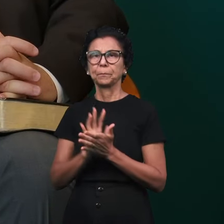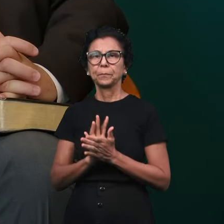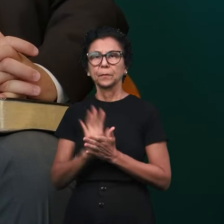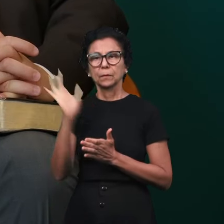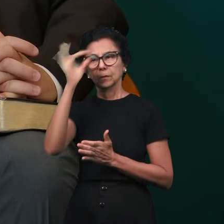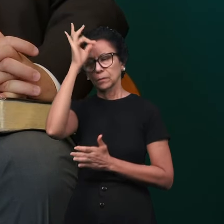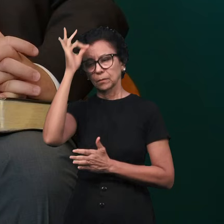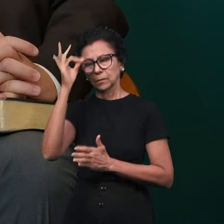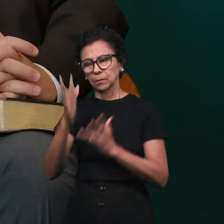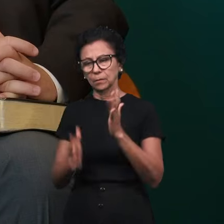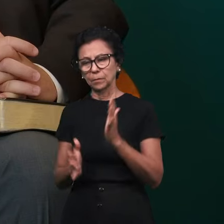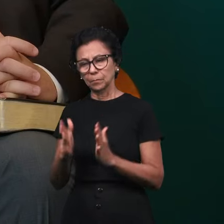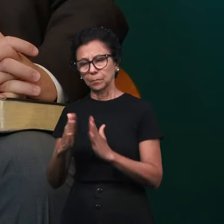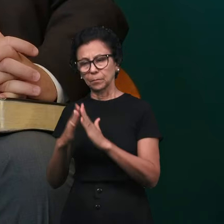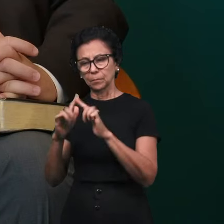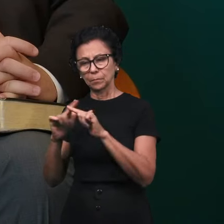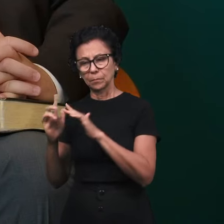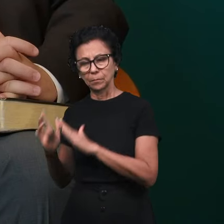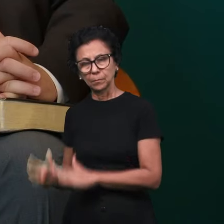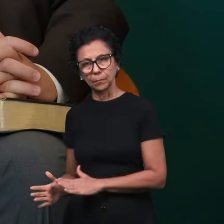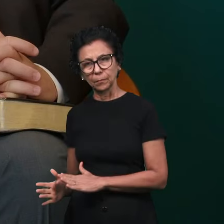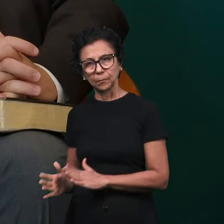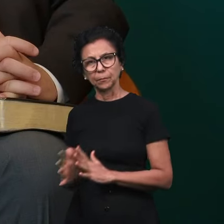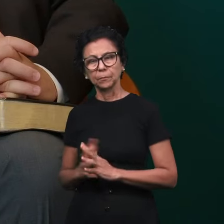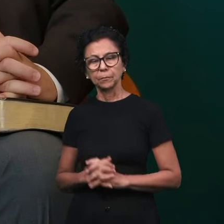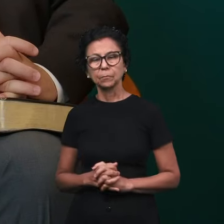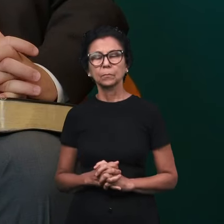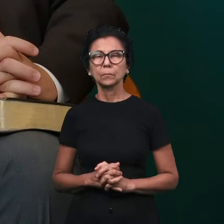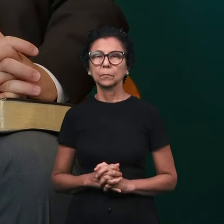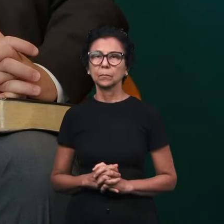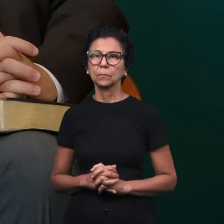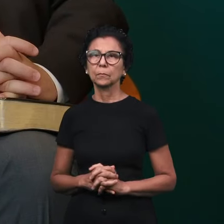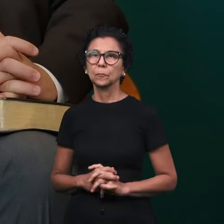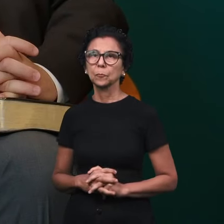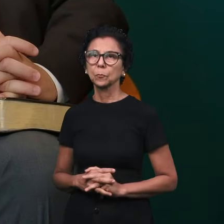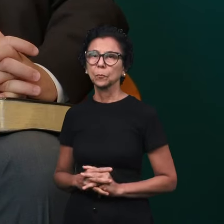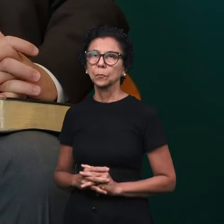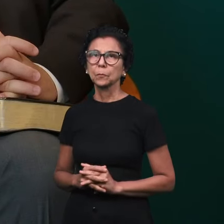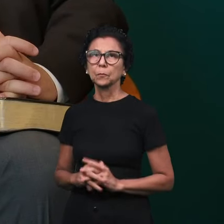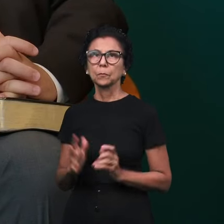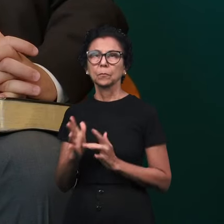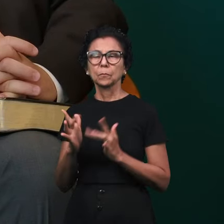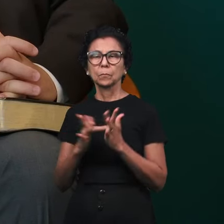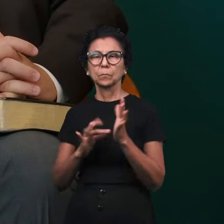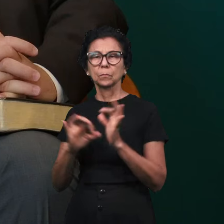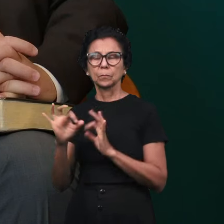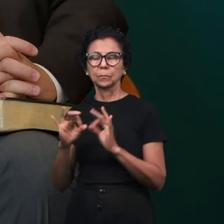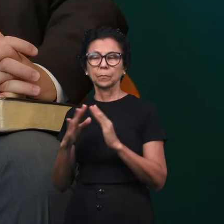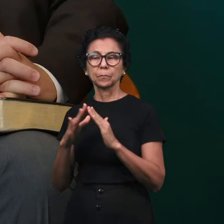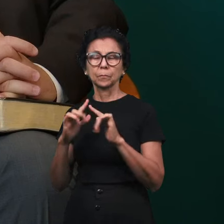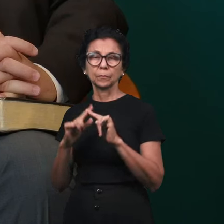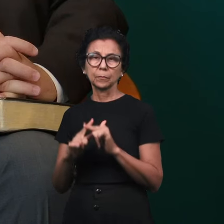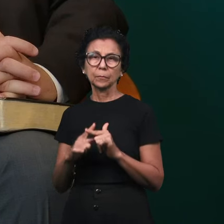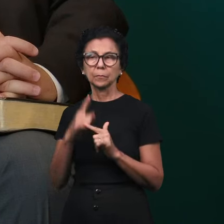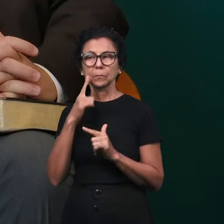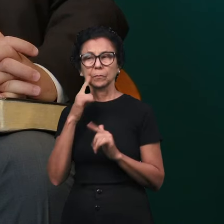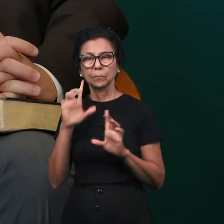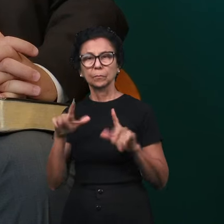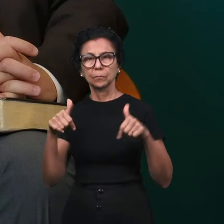igreja, ele preparou uma igreja para esse momento que nós vivemos. Então, assim, muitas vezes a gente vai ver no Velho Testamento algumas